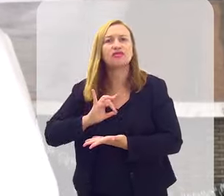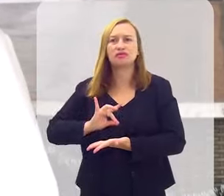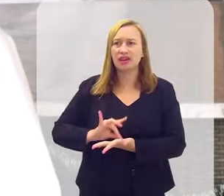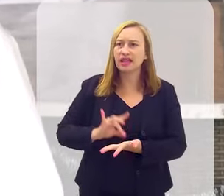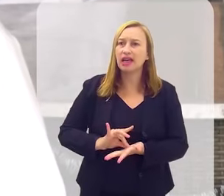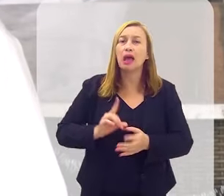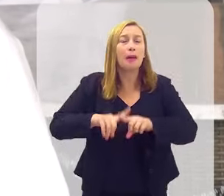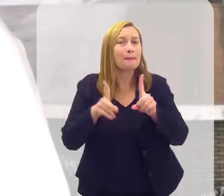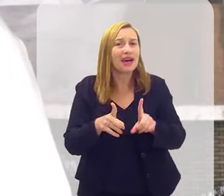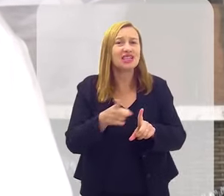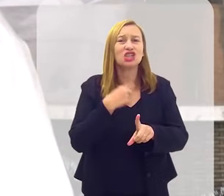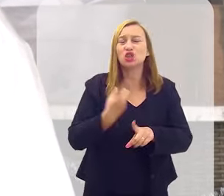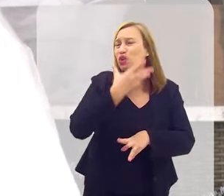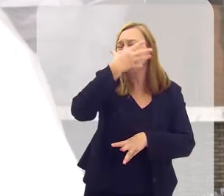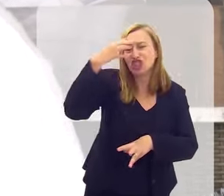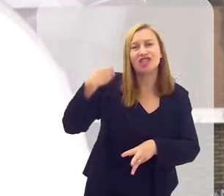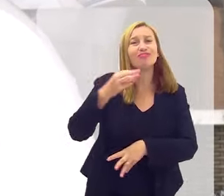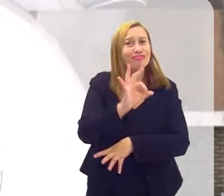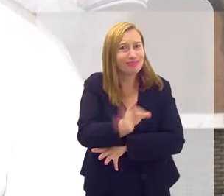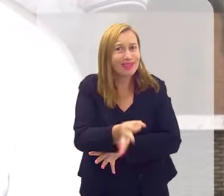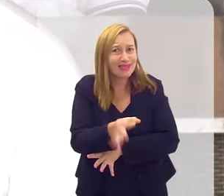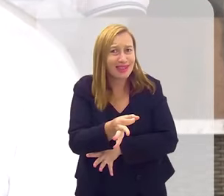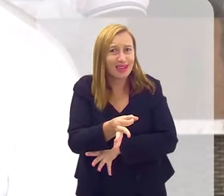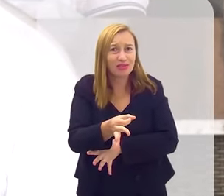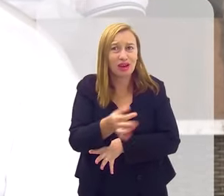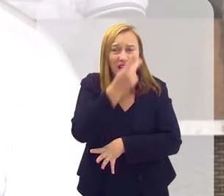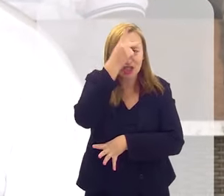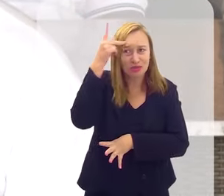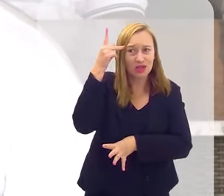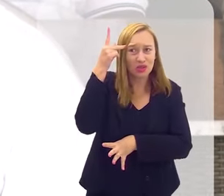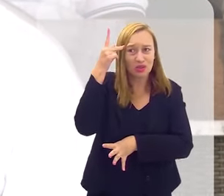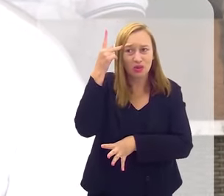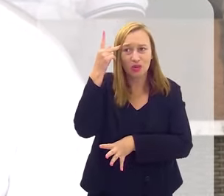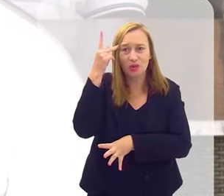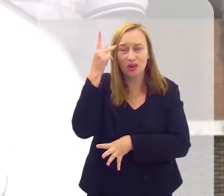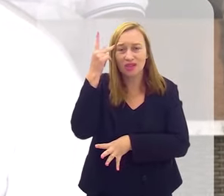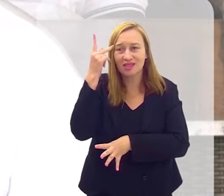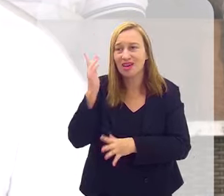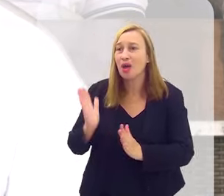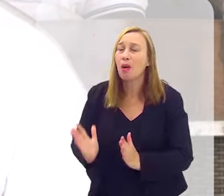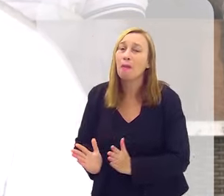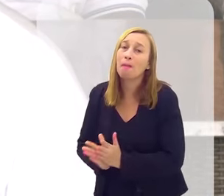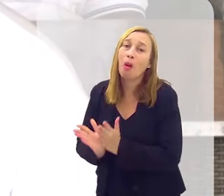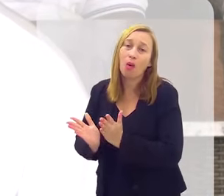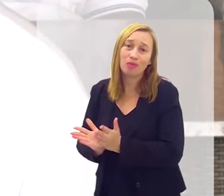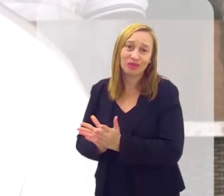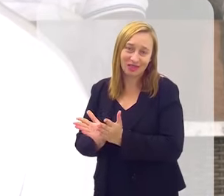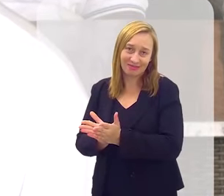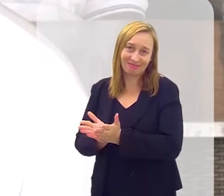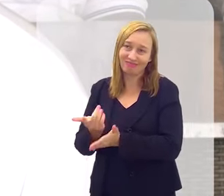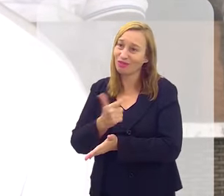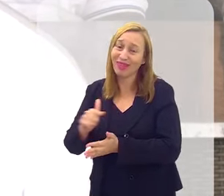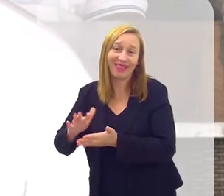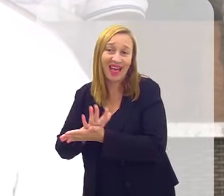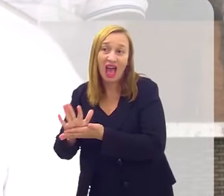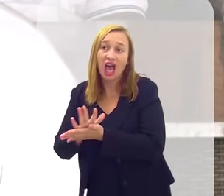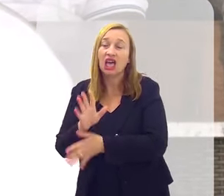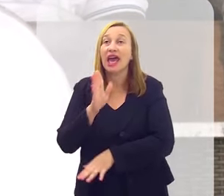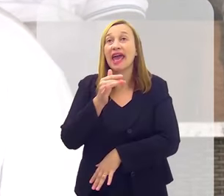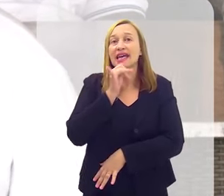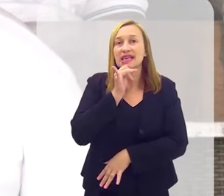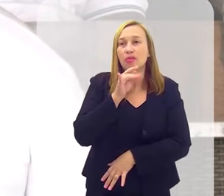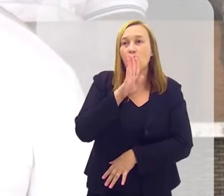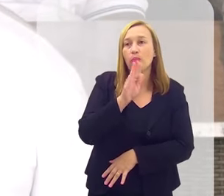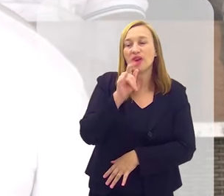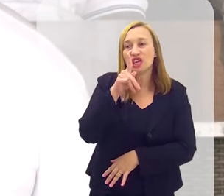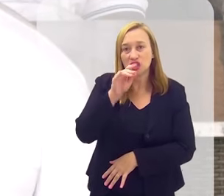lindo não deixa de ser mas que a gente esquece de fato das pessoas menos afortunada sim o Bispo Anderson por